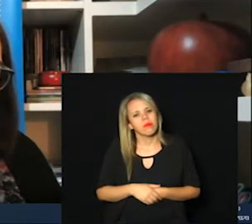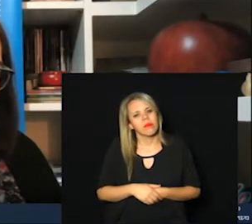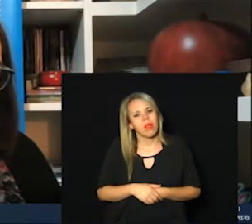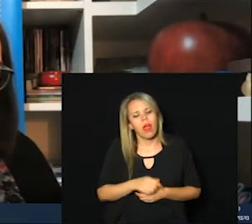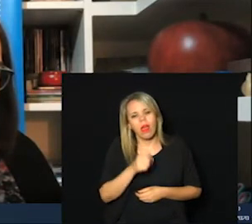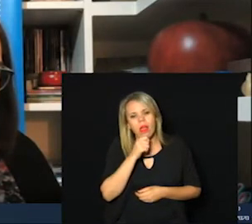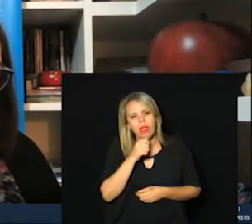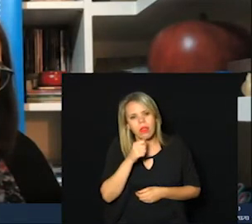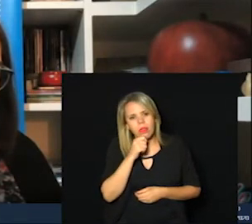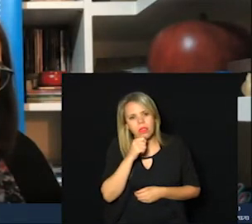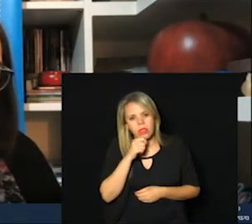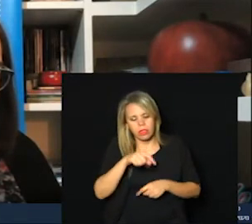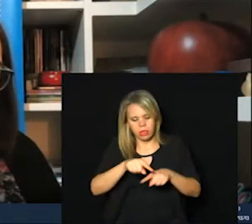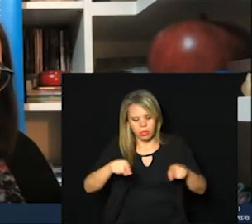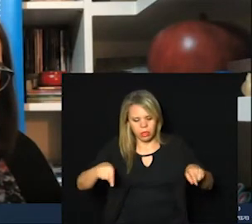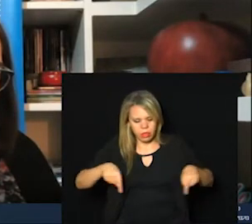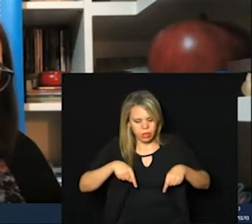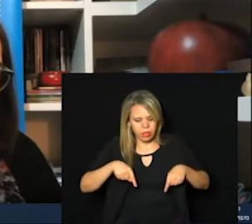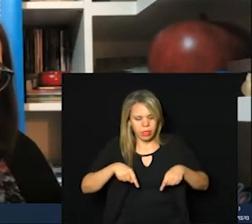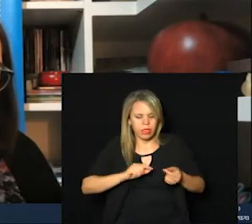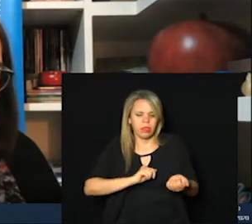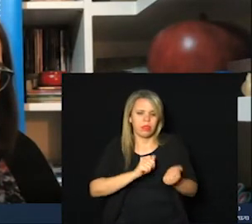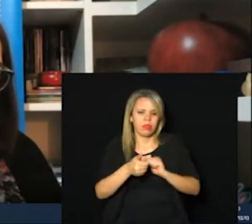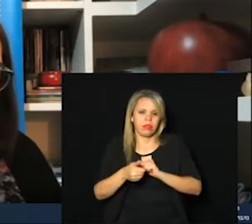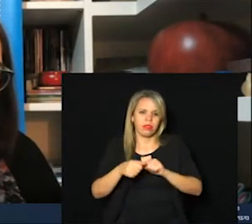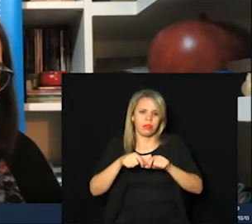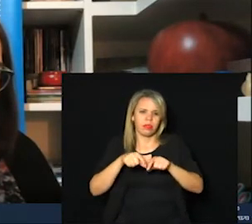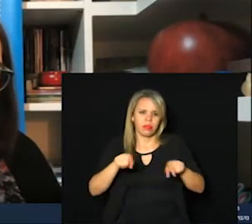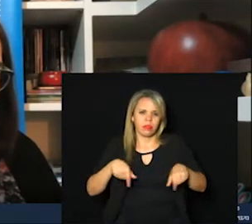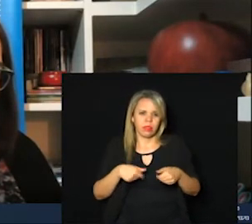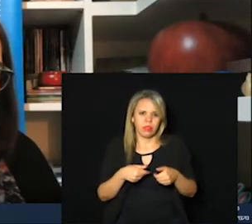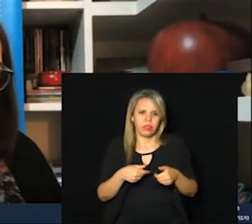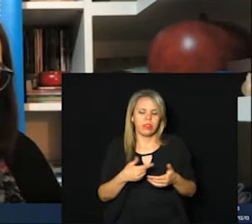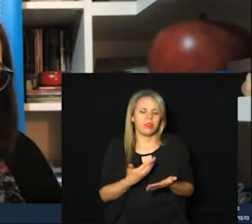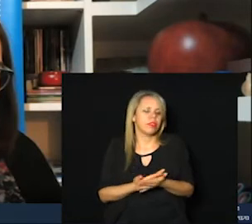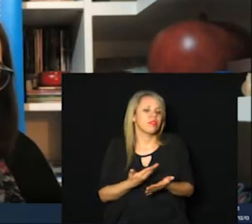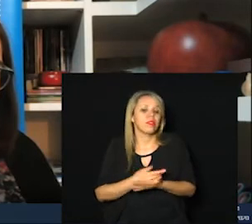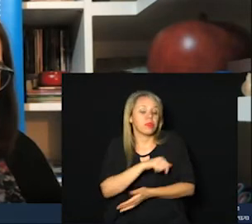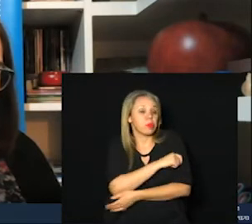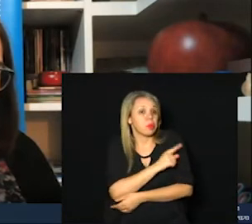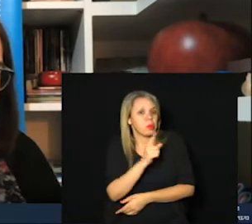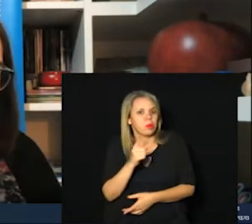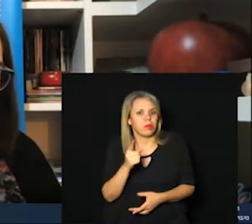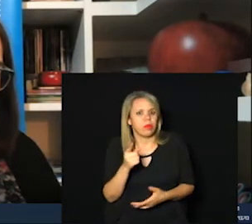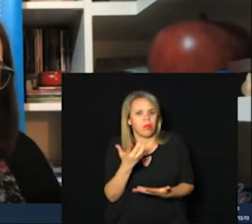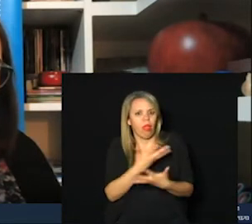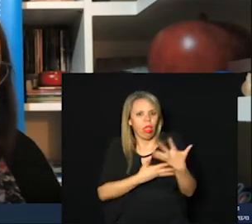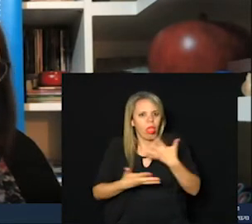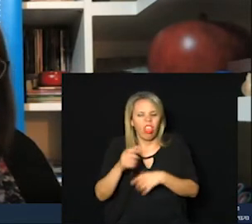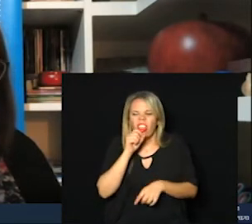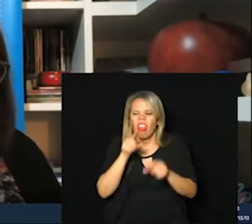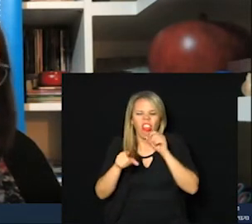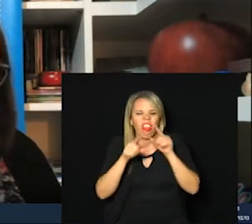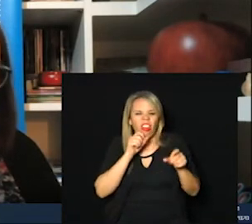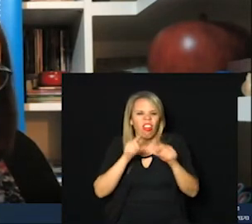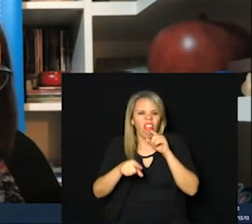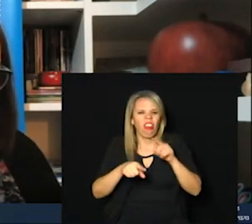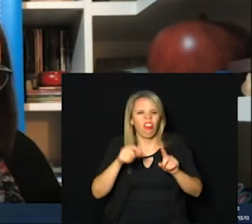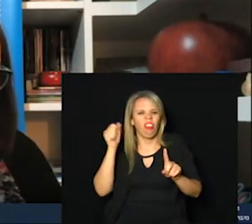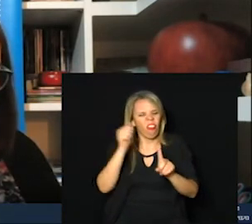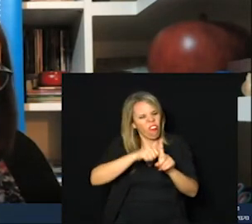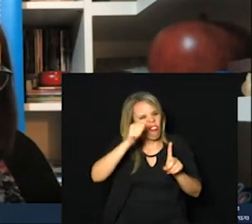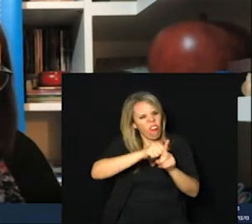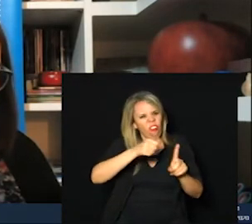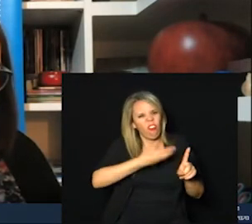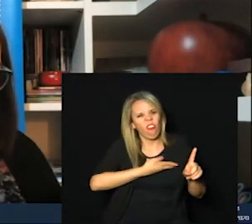entre a quadra e a sala de aula, um aluno aprontou todas. Além de xingar e bater em vários